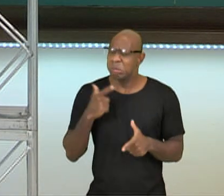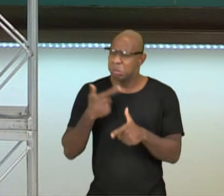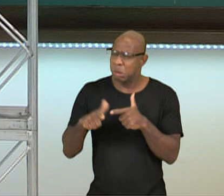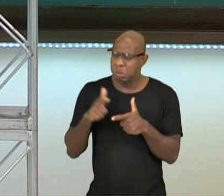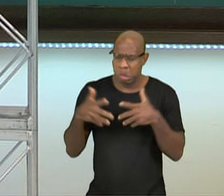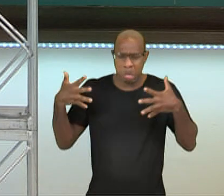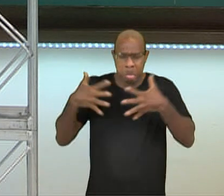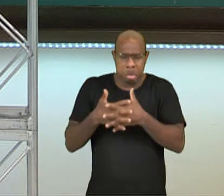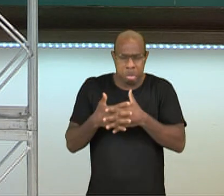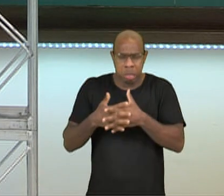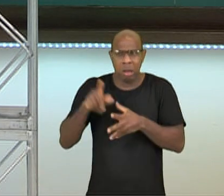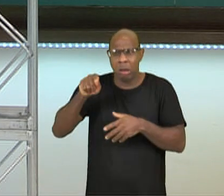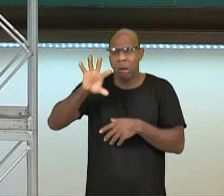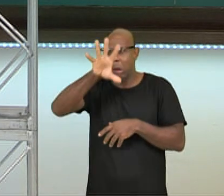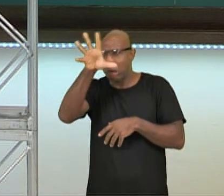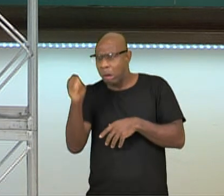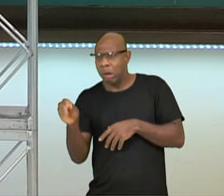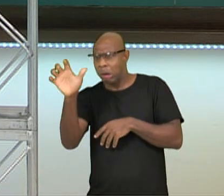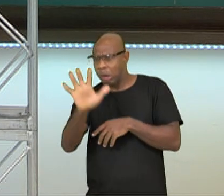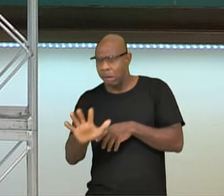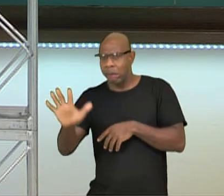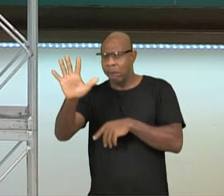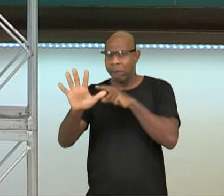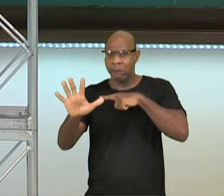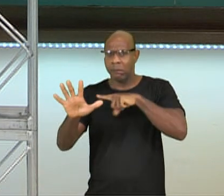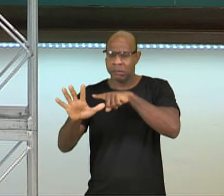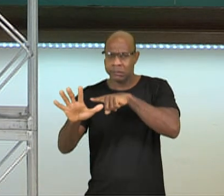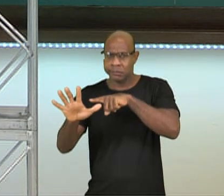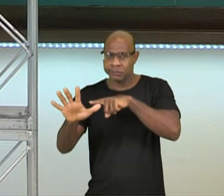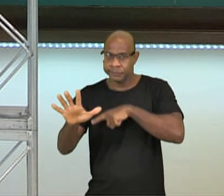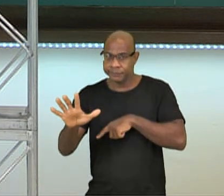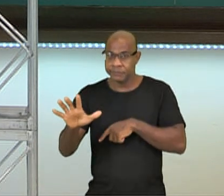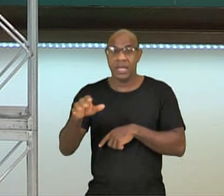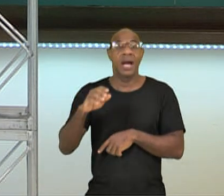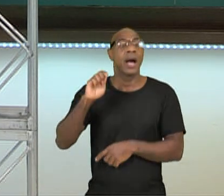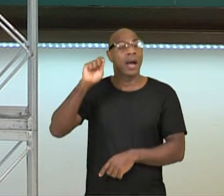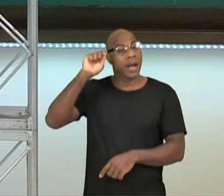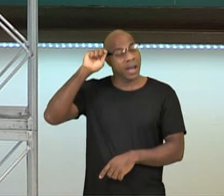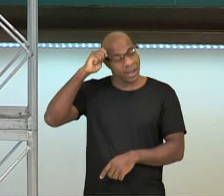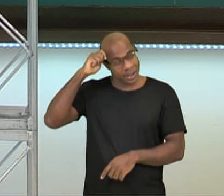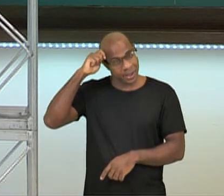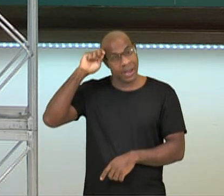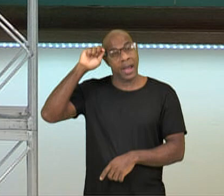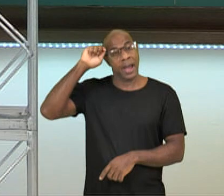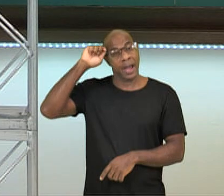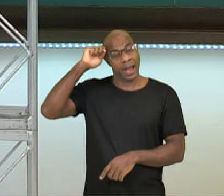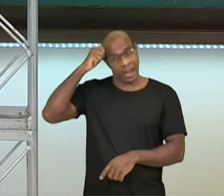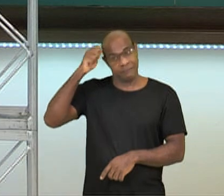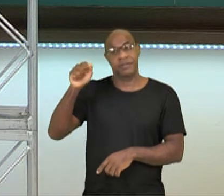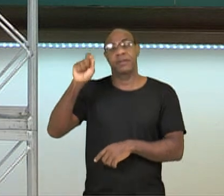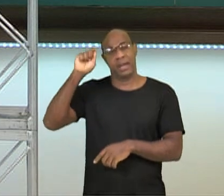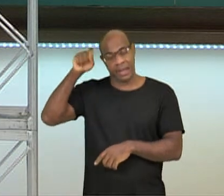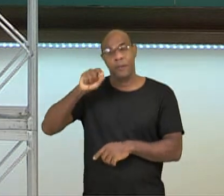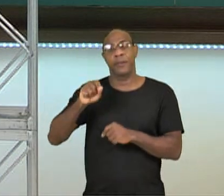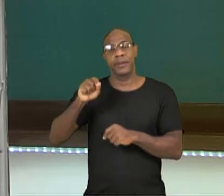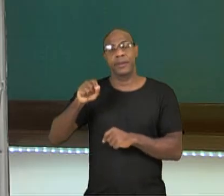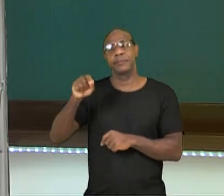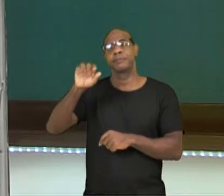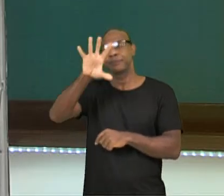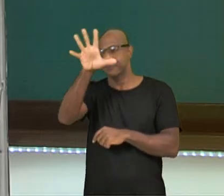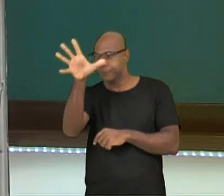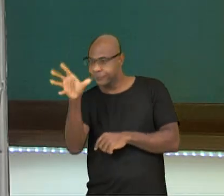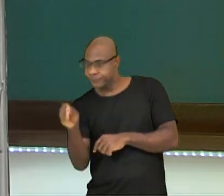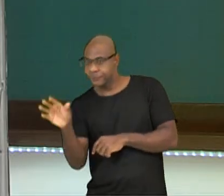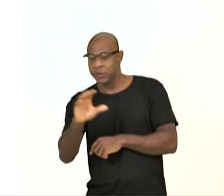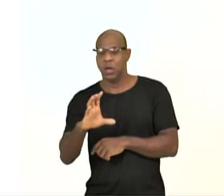conflitos no continente africano? Lembrando, a África é um continente, não é um país só. Vamos ver aqui.